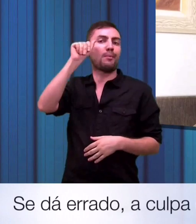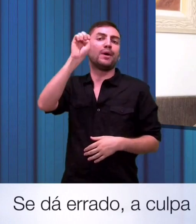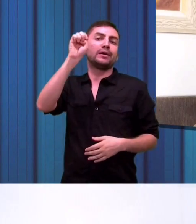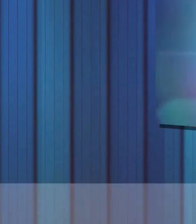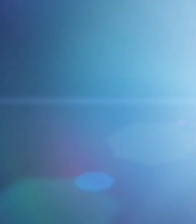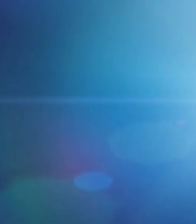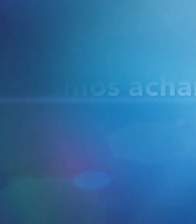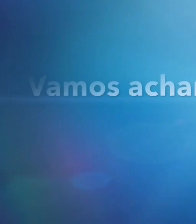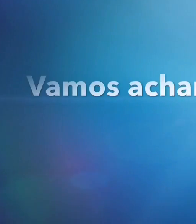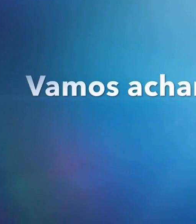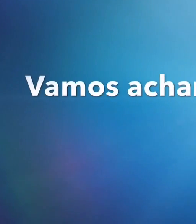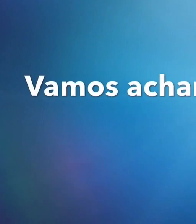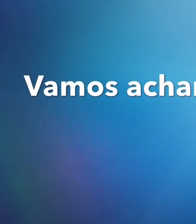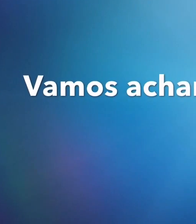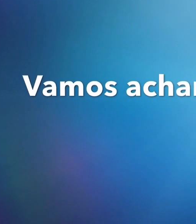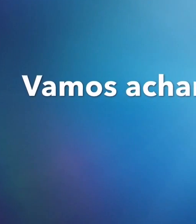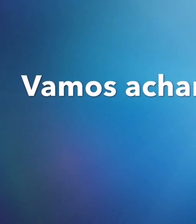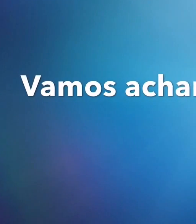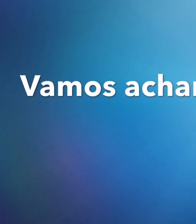errado, a culpa é da mãe.